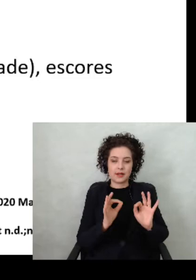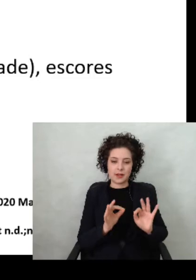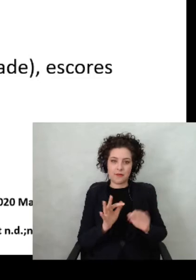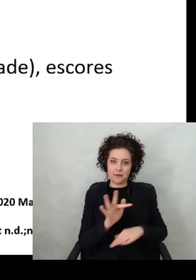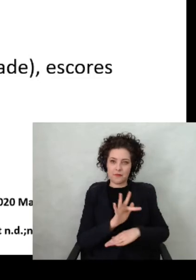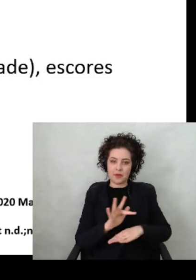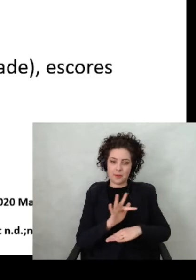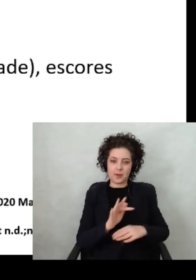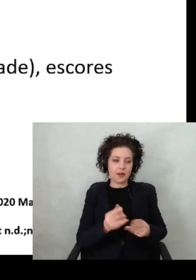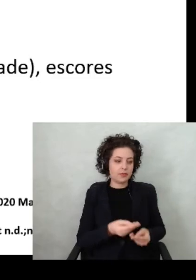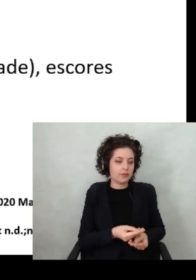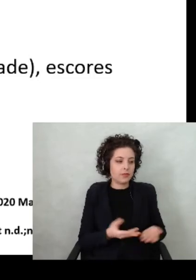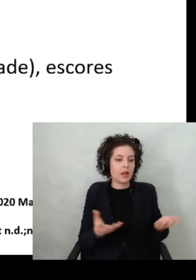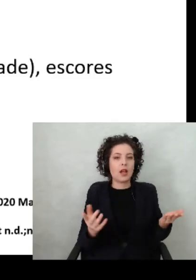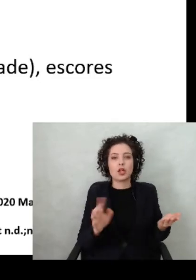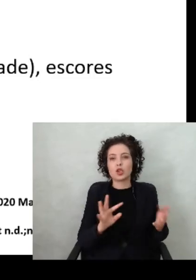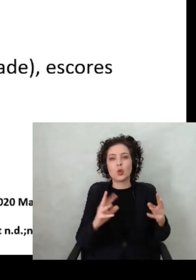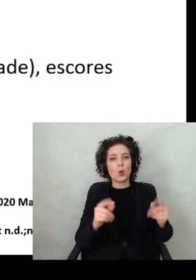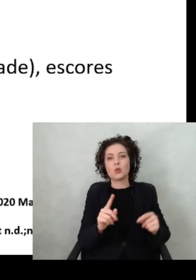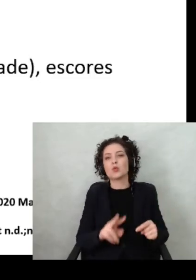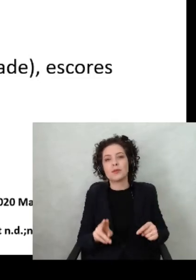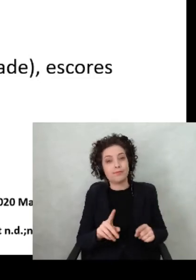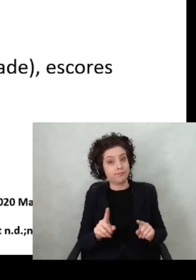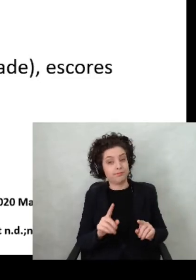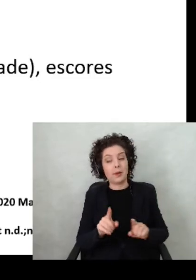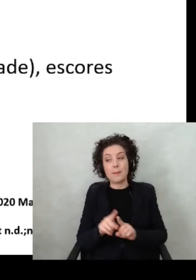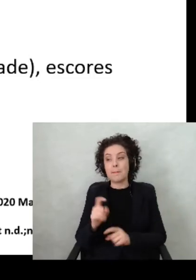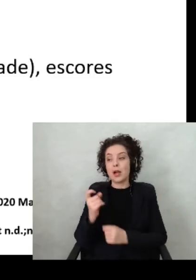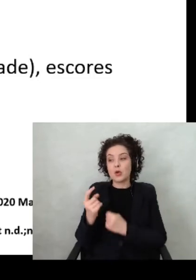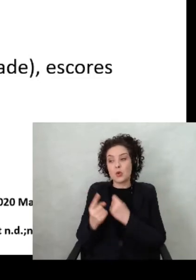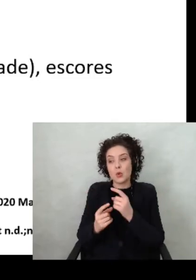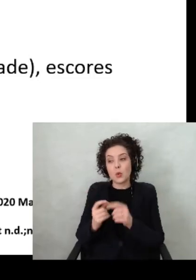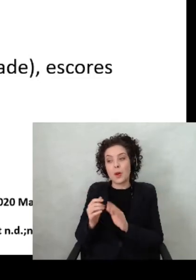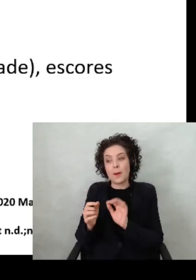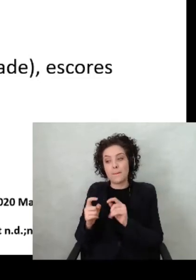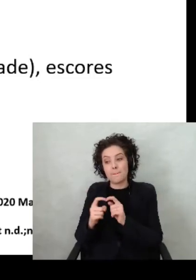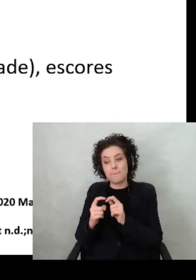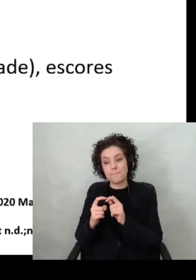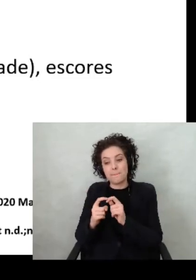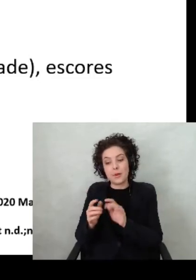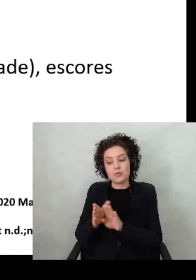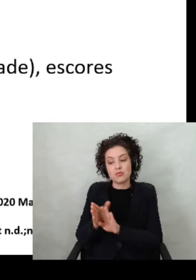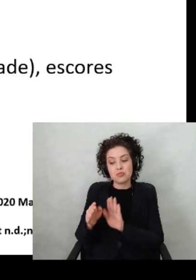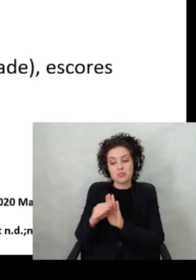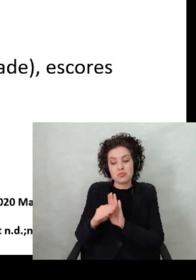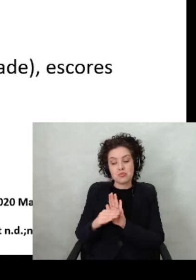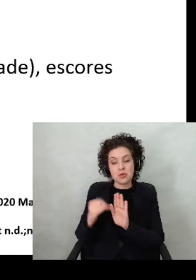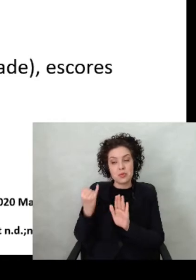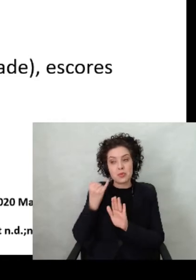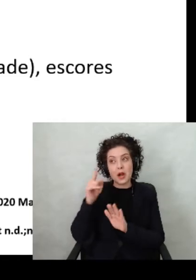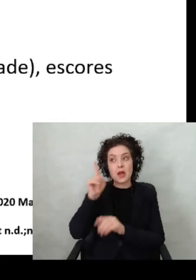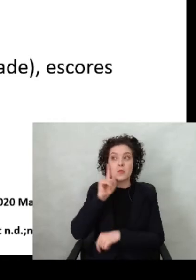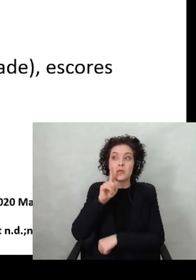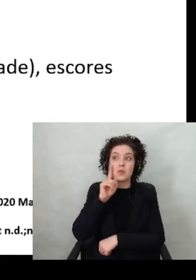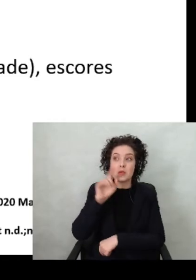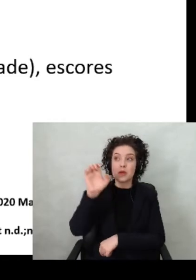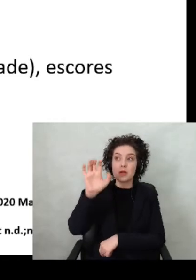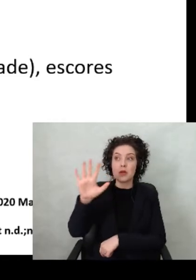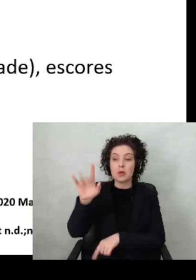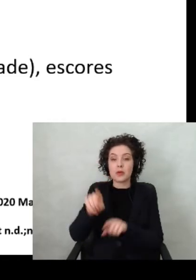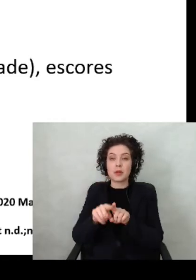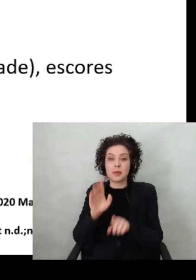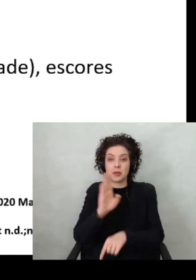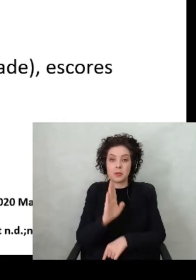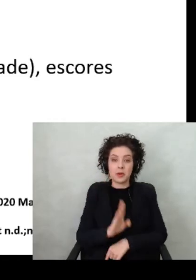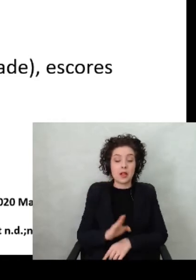todos, mas alguns especialistas em diretrizes importantes, tanto nos Estados Unidos, na Europa e também no Brasil,